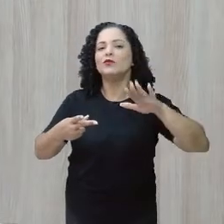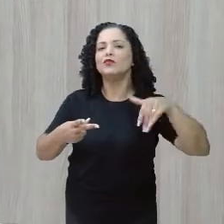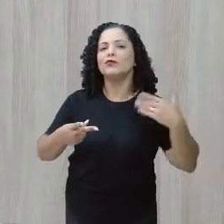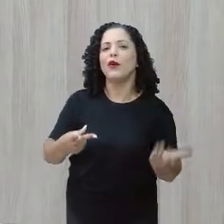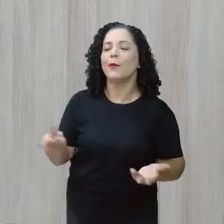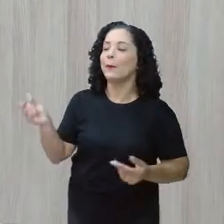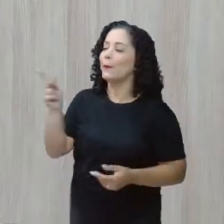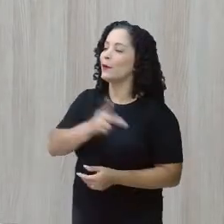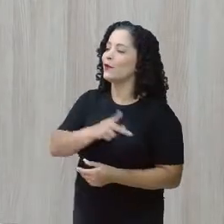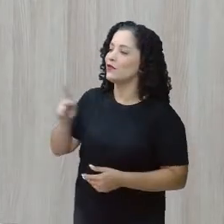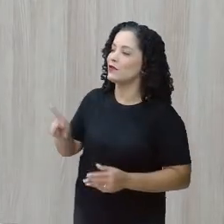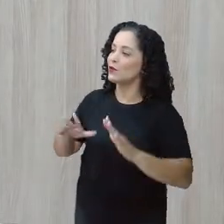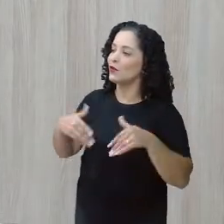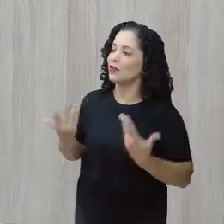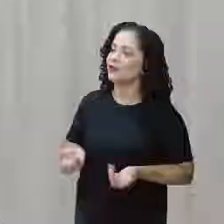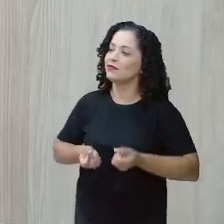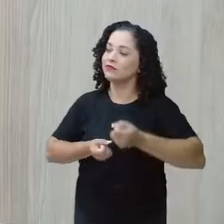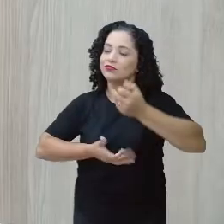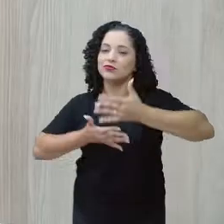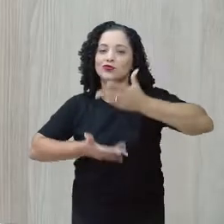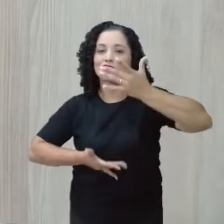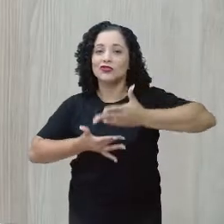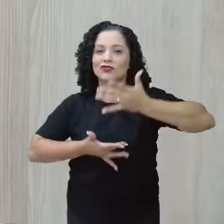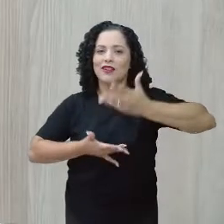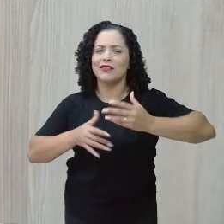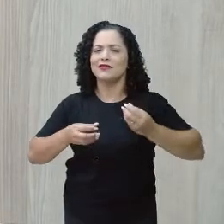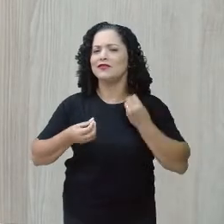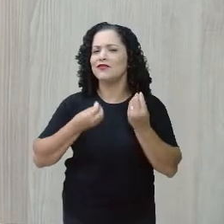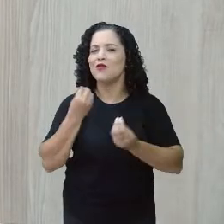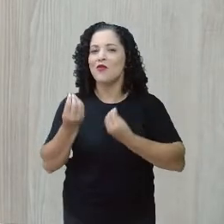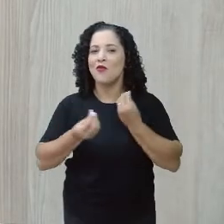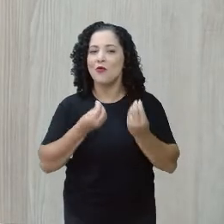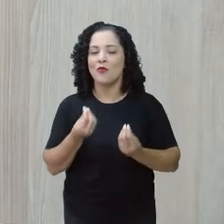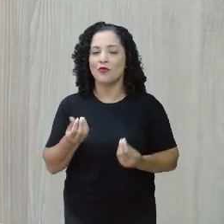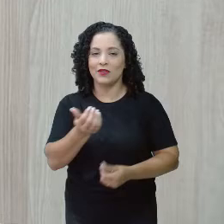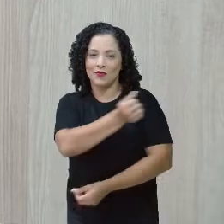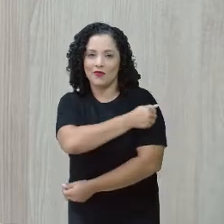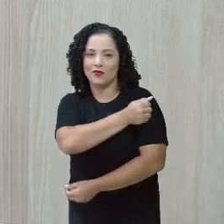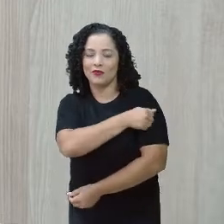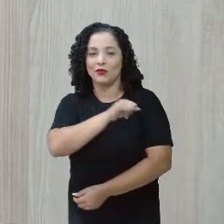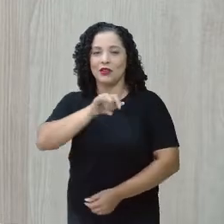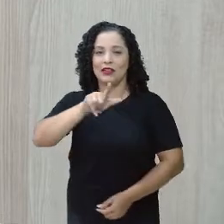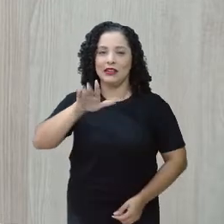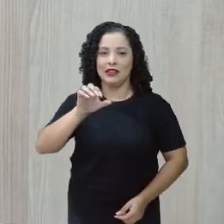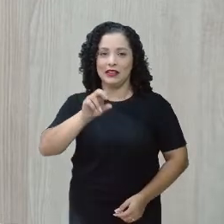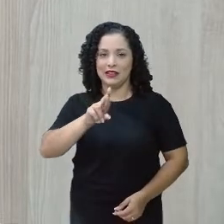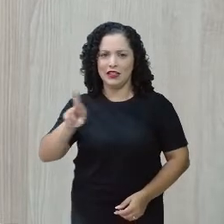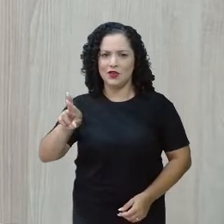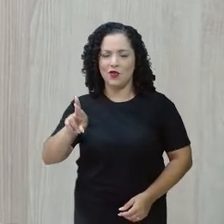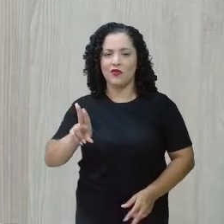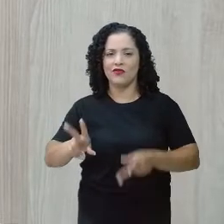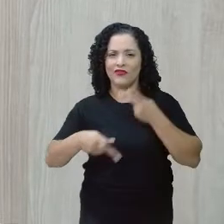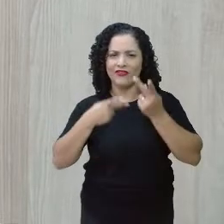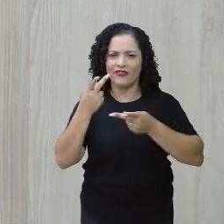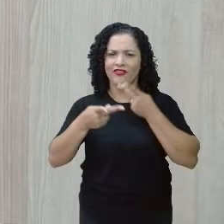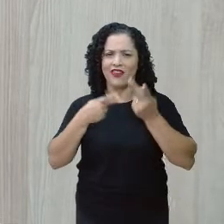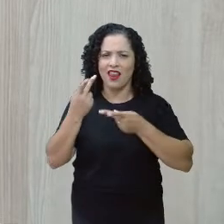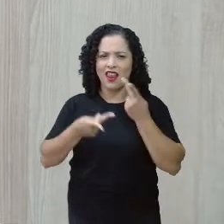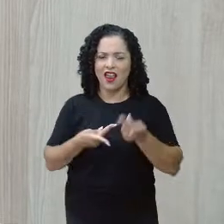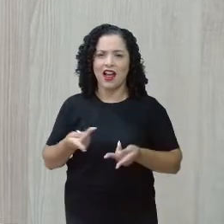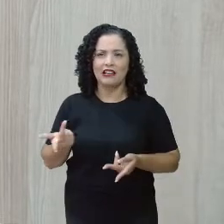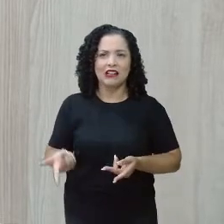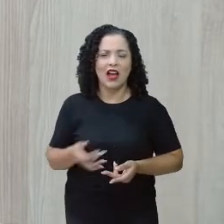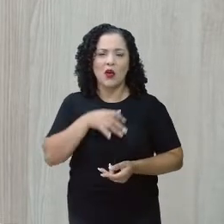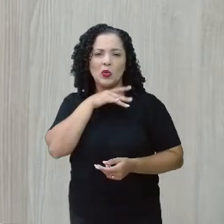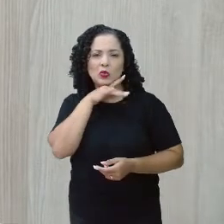professora Cláudia, como é que está esse chat? Esse chat aqui tá bom, professora. Igor está aqui preocupado porque ele não está ouvindo direito o que a senhora está falando.